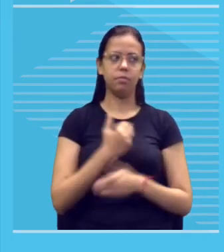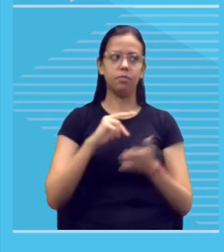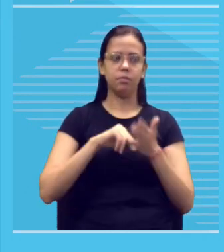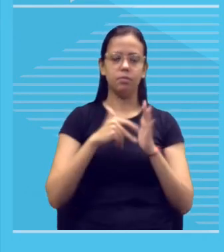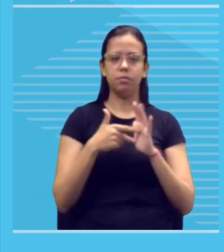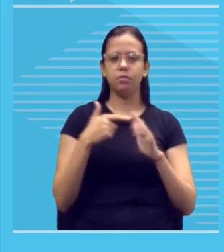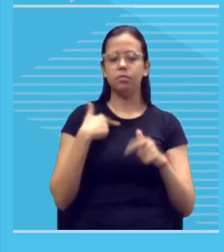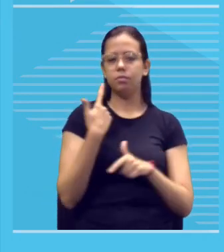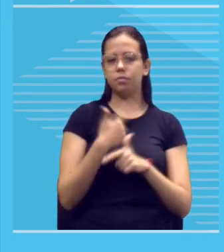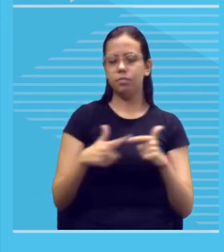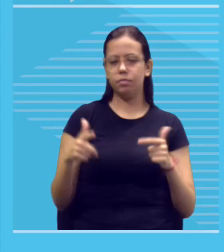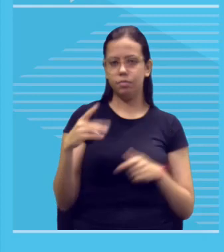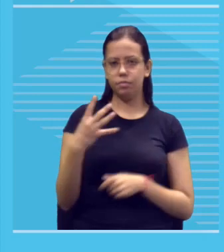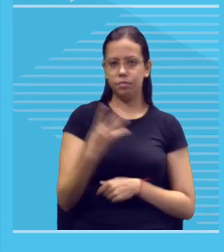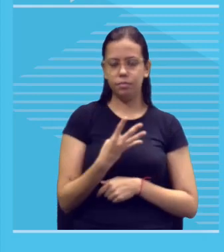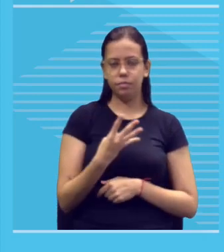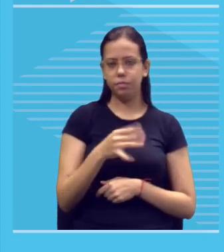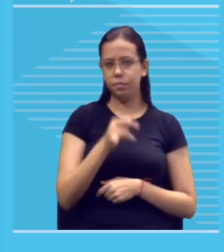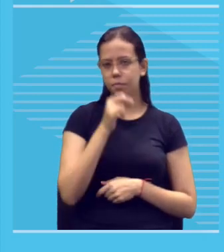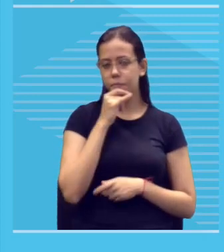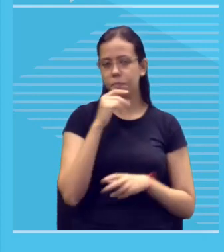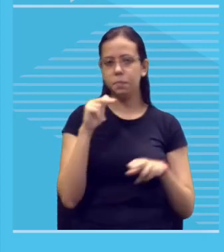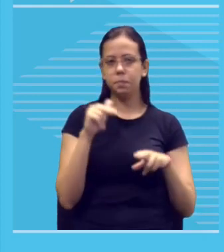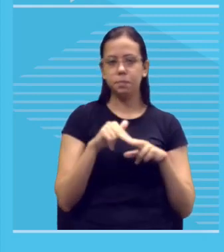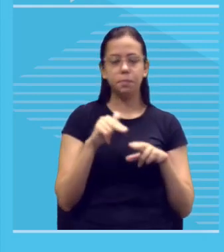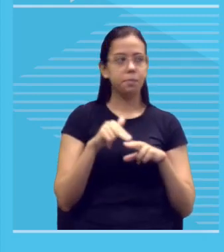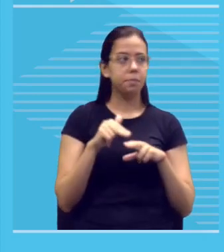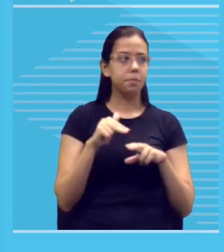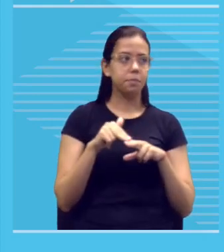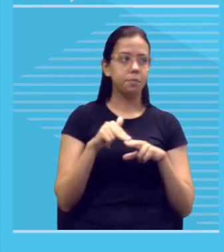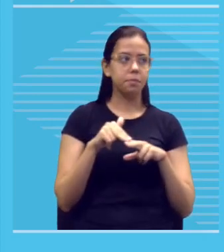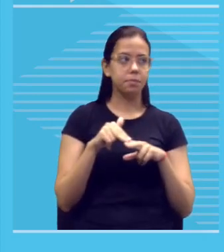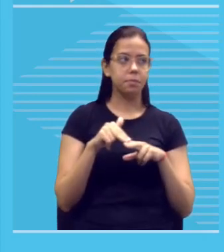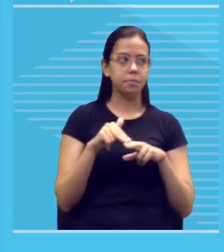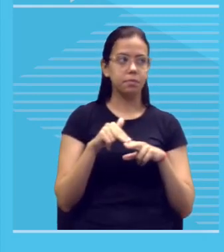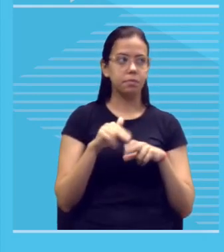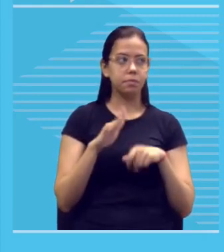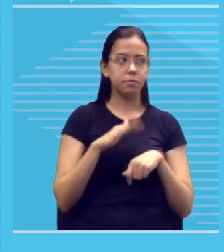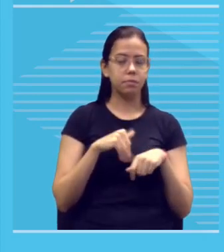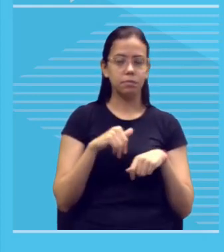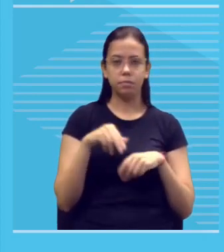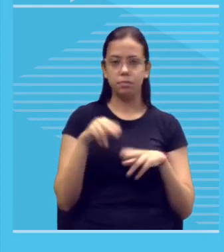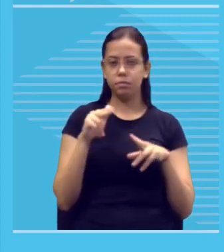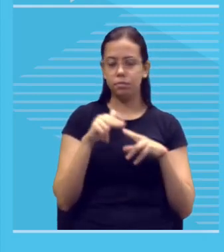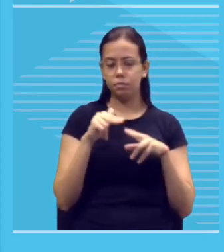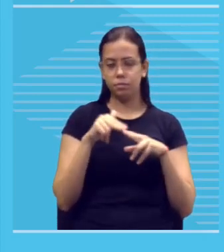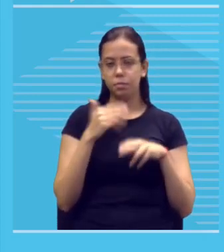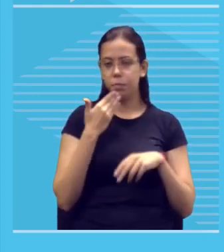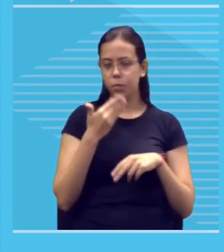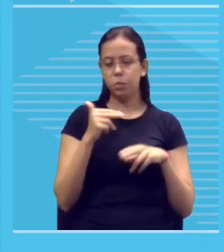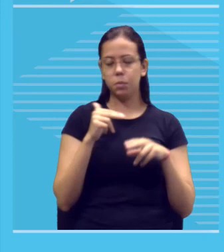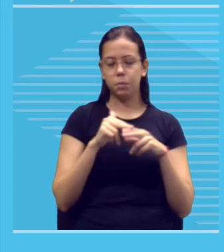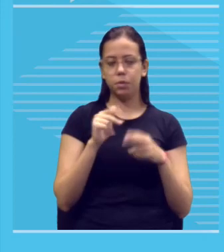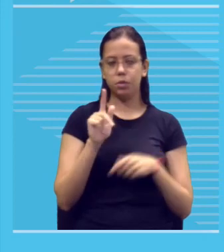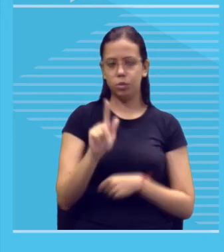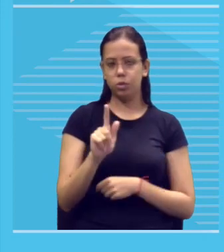quatro né pizza aqui entre vamos pedir uma pizza a gente quatro pessoas